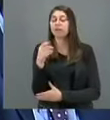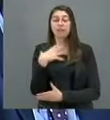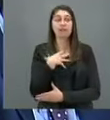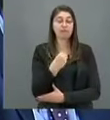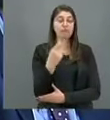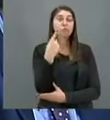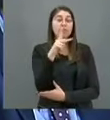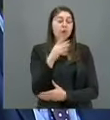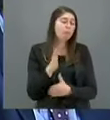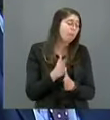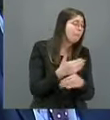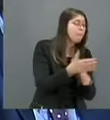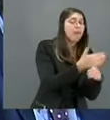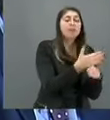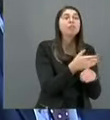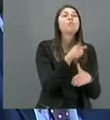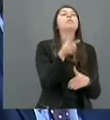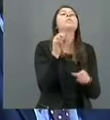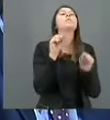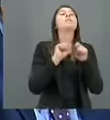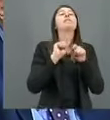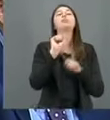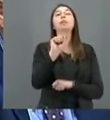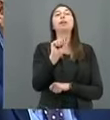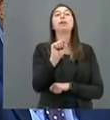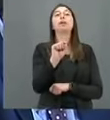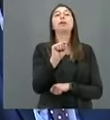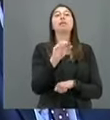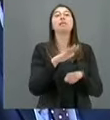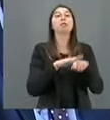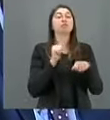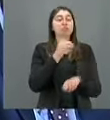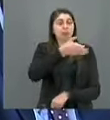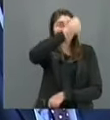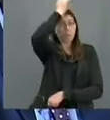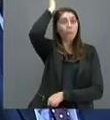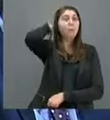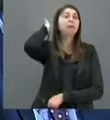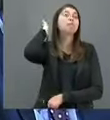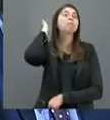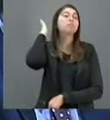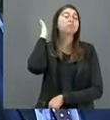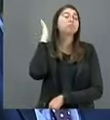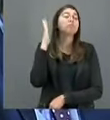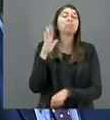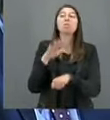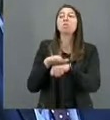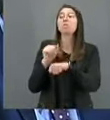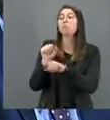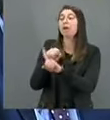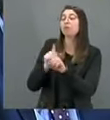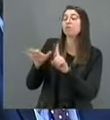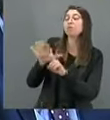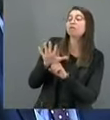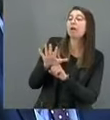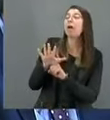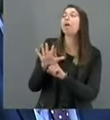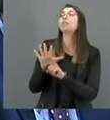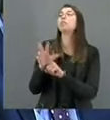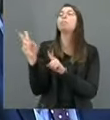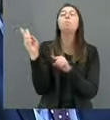o que vocês fariam? Chamariam um corpo de bombeiros? Chamariam a sociedade, a defesa